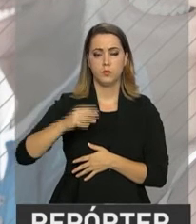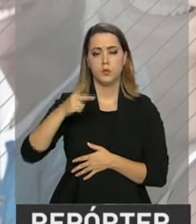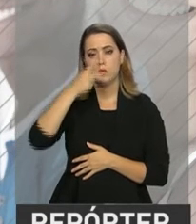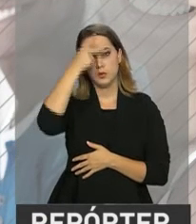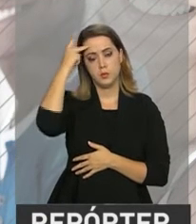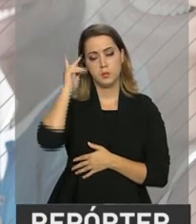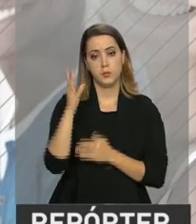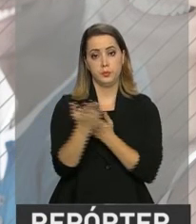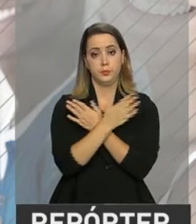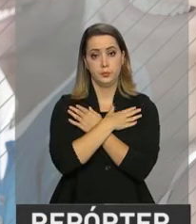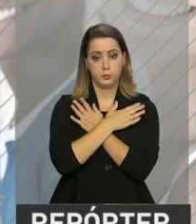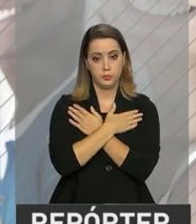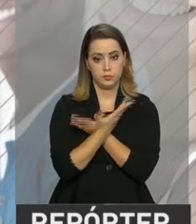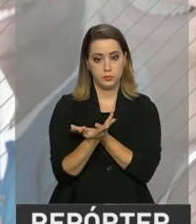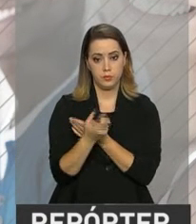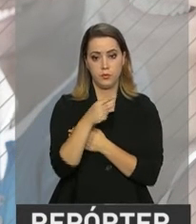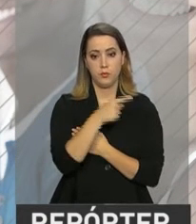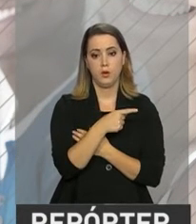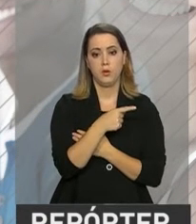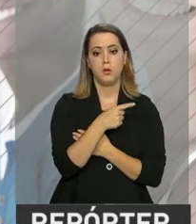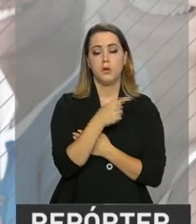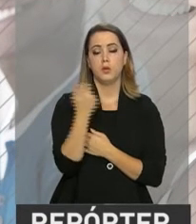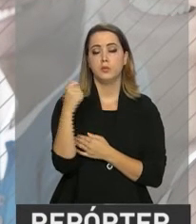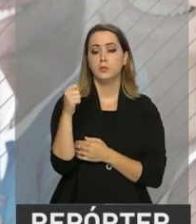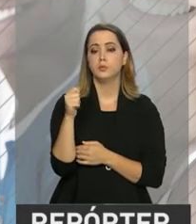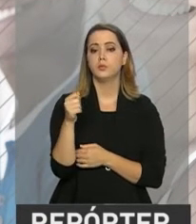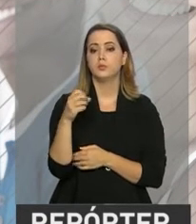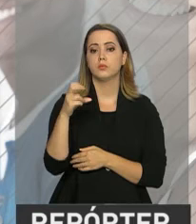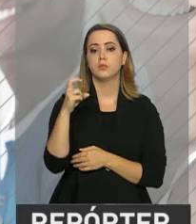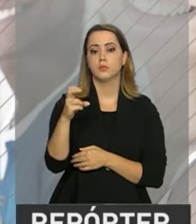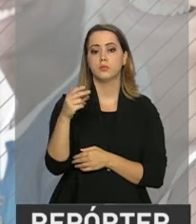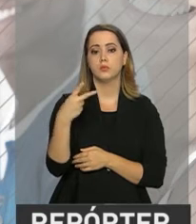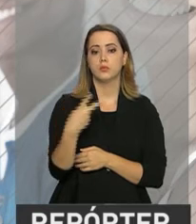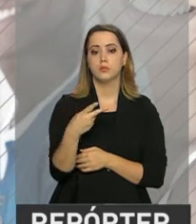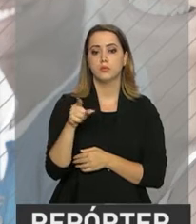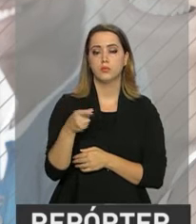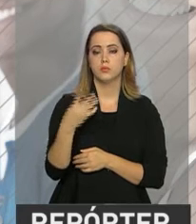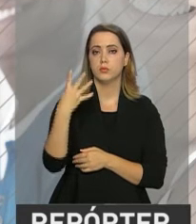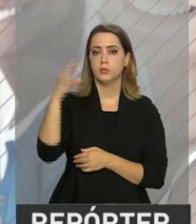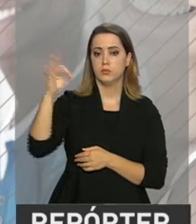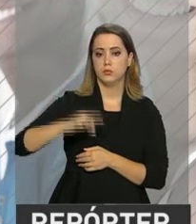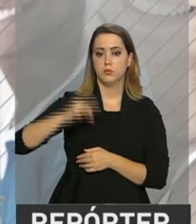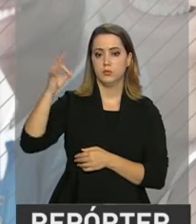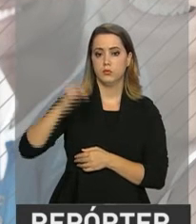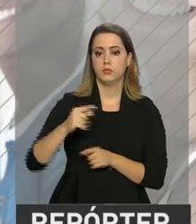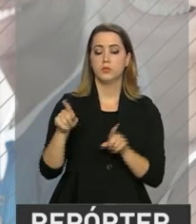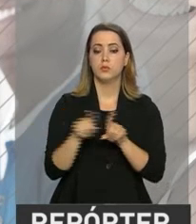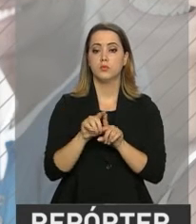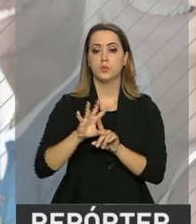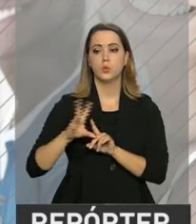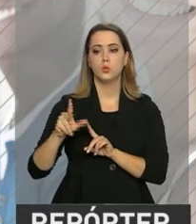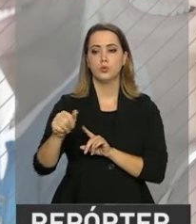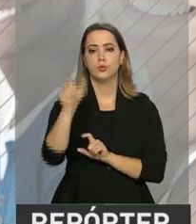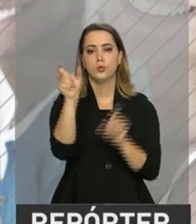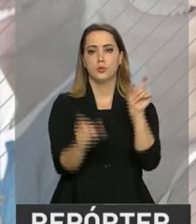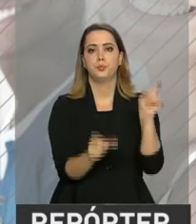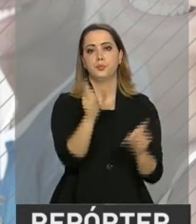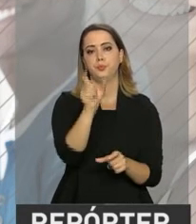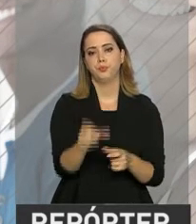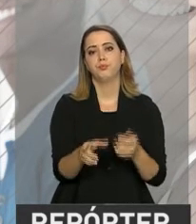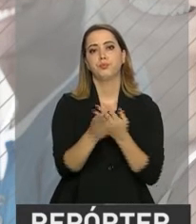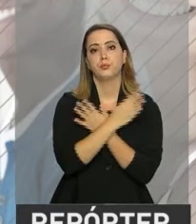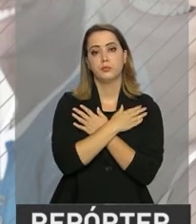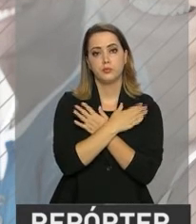desempregados em porto alegre a juventude é de 52,4 por cento do total de desempregados